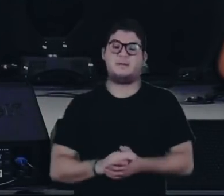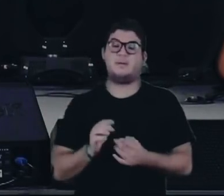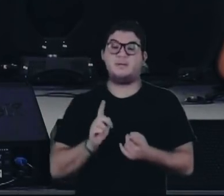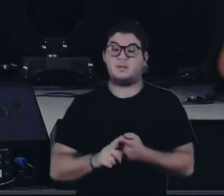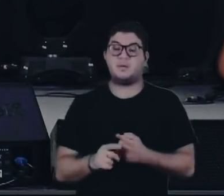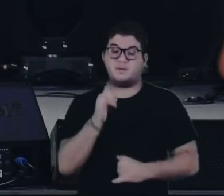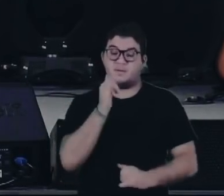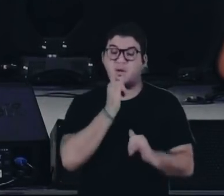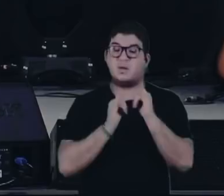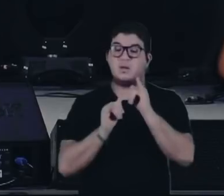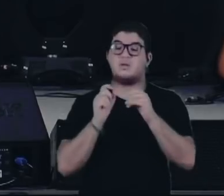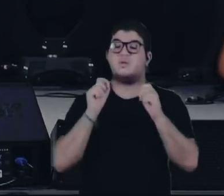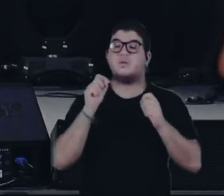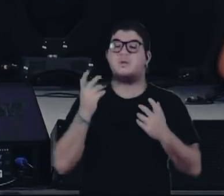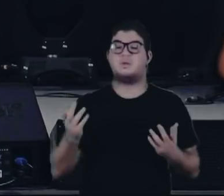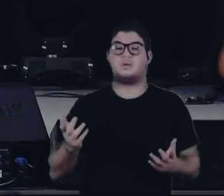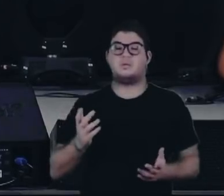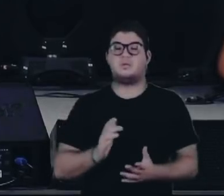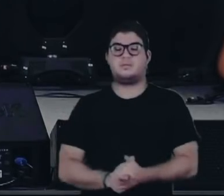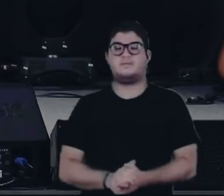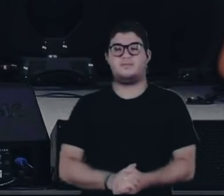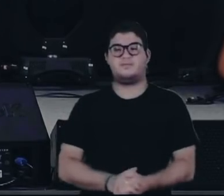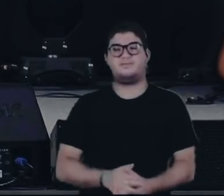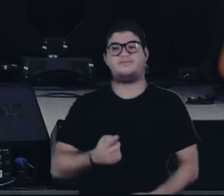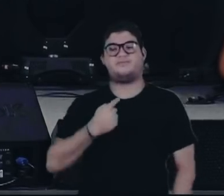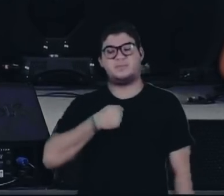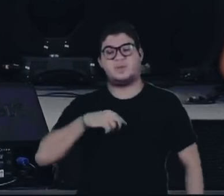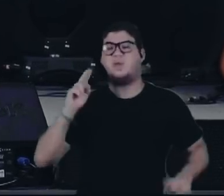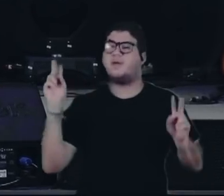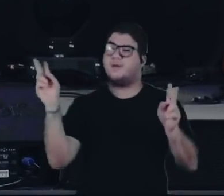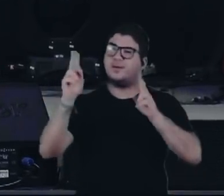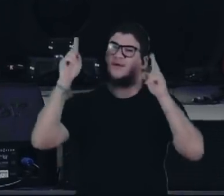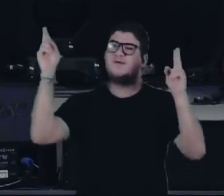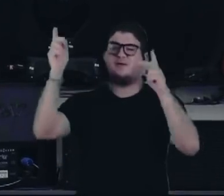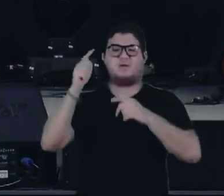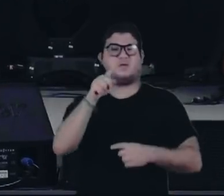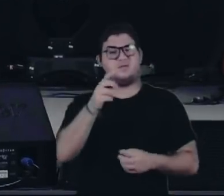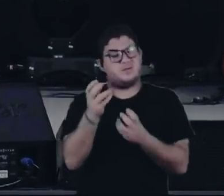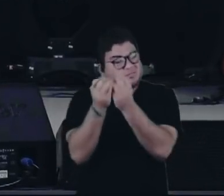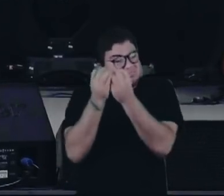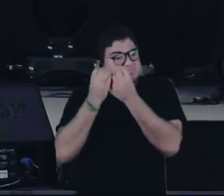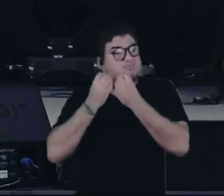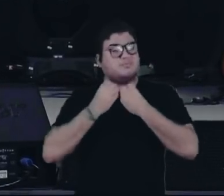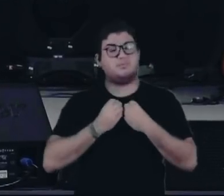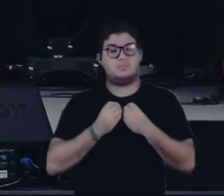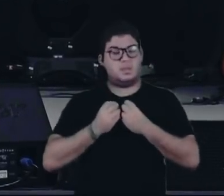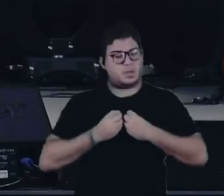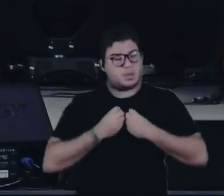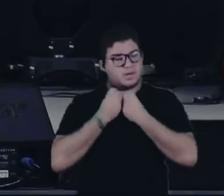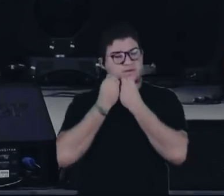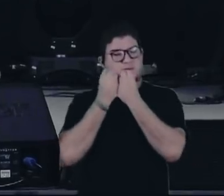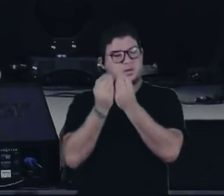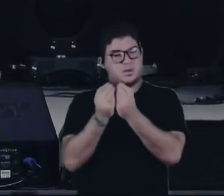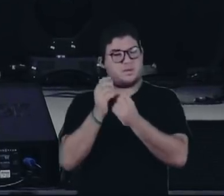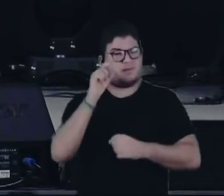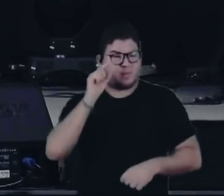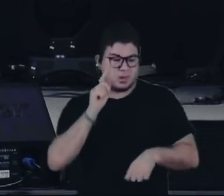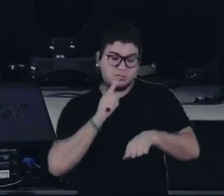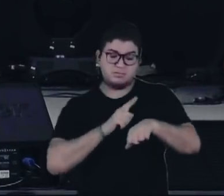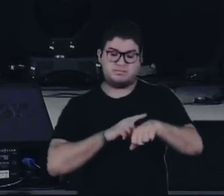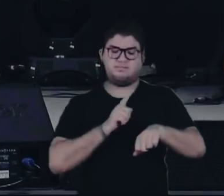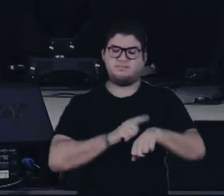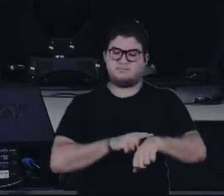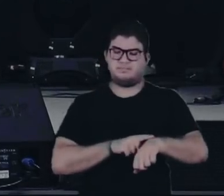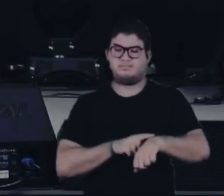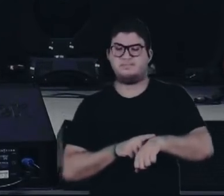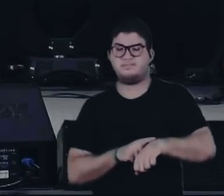assim: eu vou valorizar o que você tem para me dar. e eu vou te dar um pouco do meu